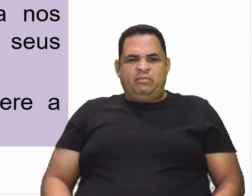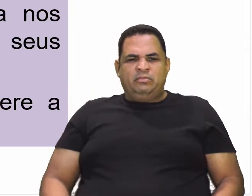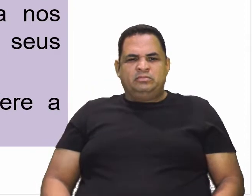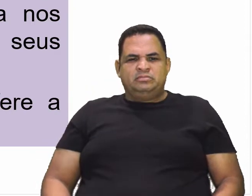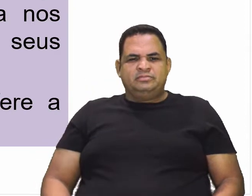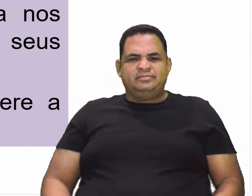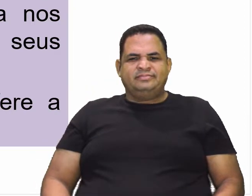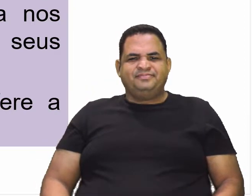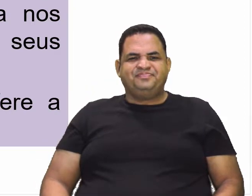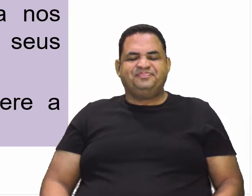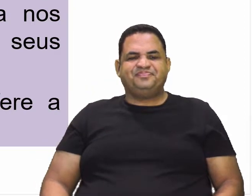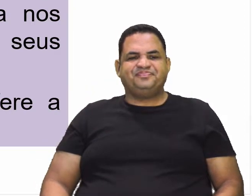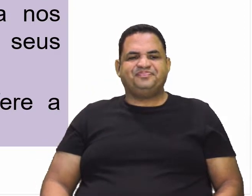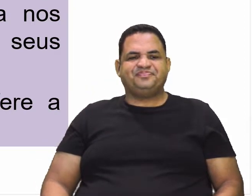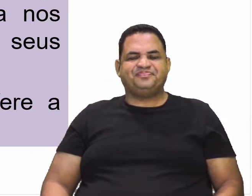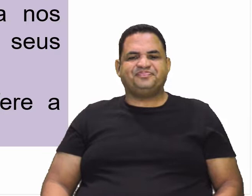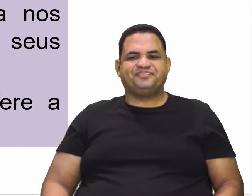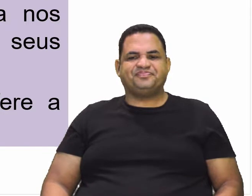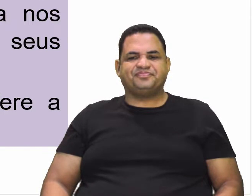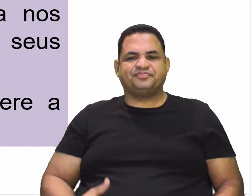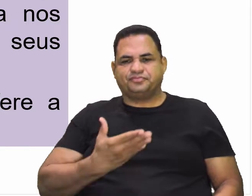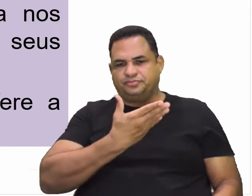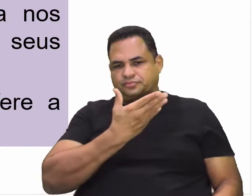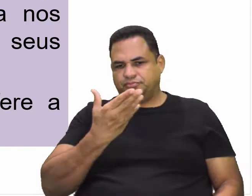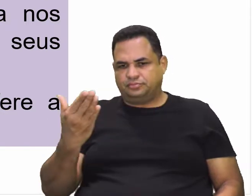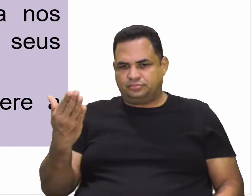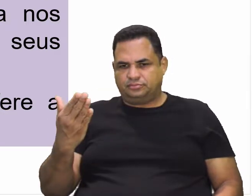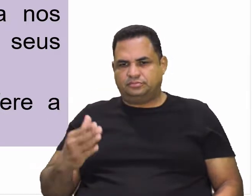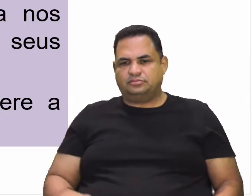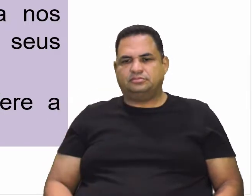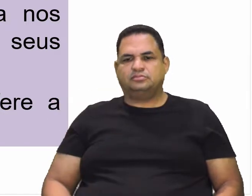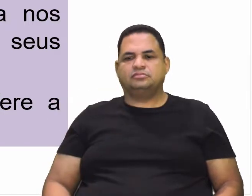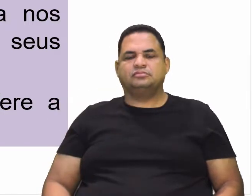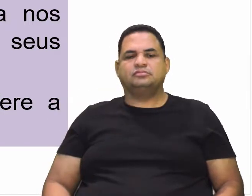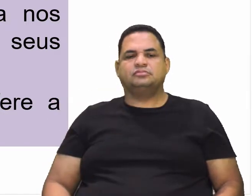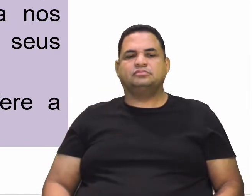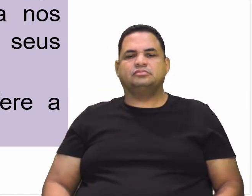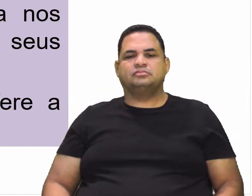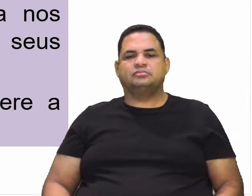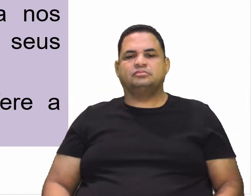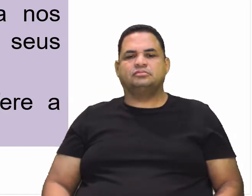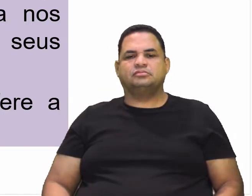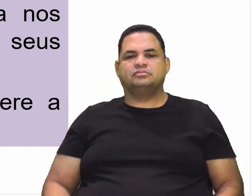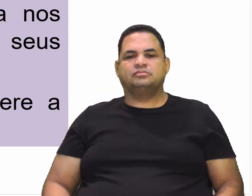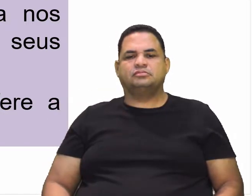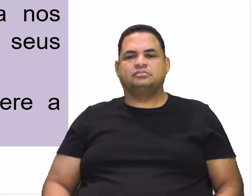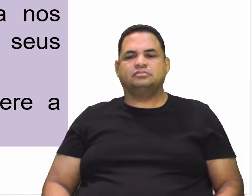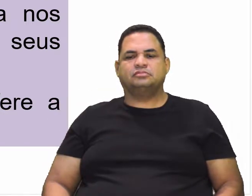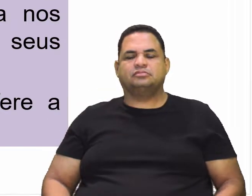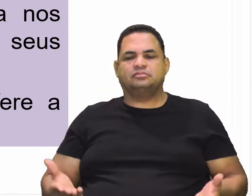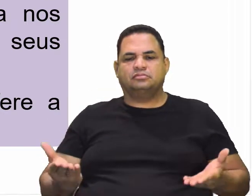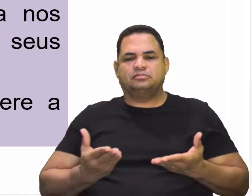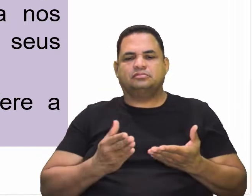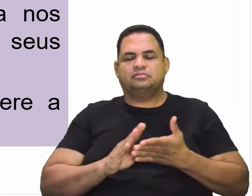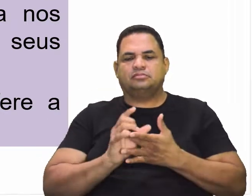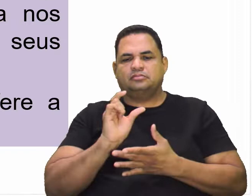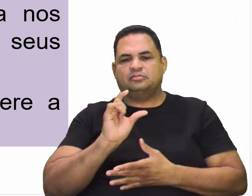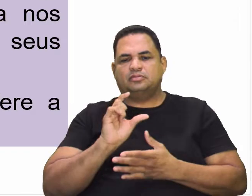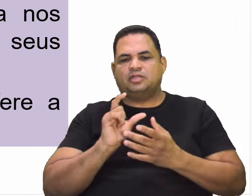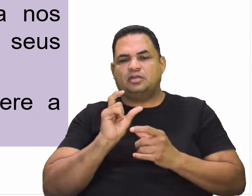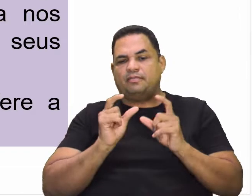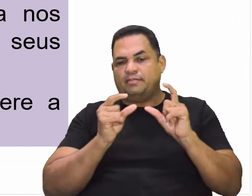Humanos, chimpanzés, bonobos, gorilas e orangotangos. Certo? Hoje usamos o